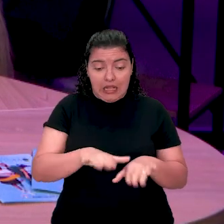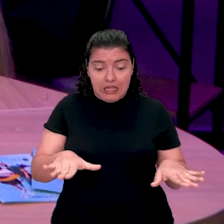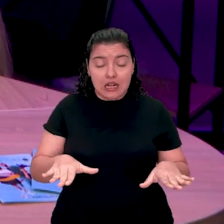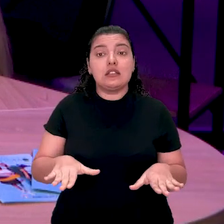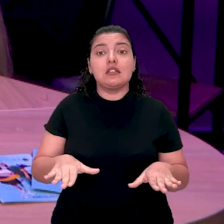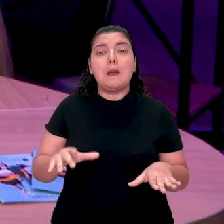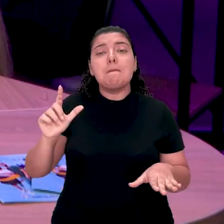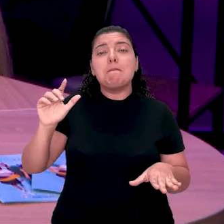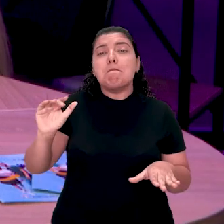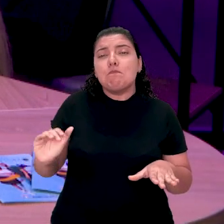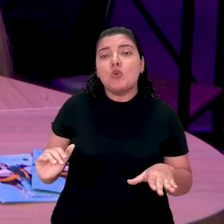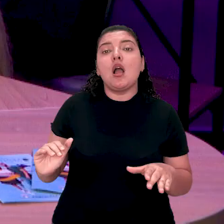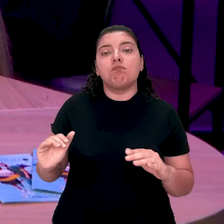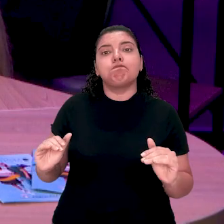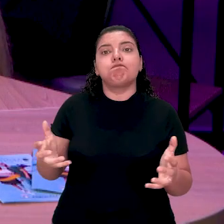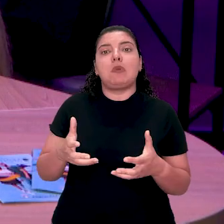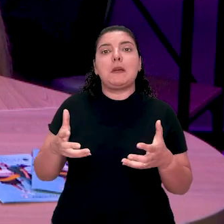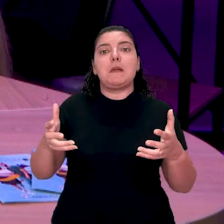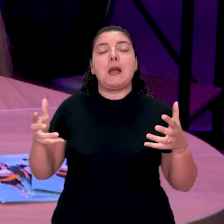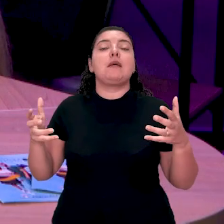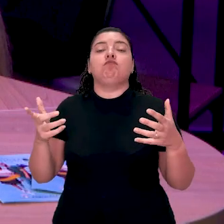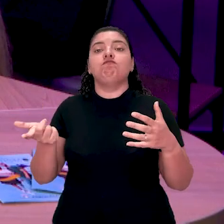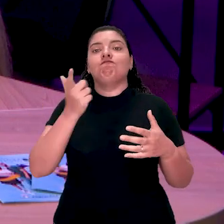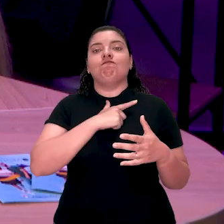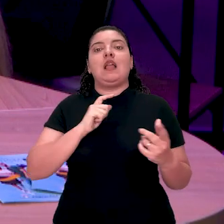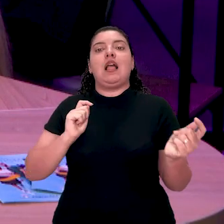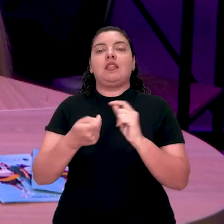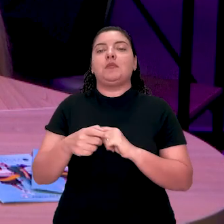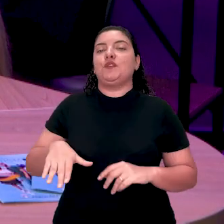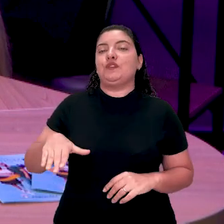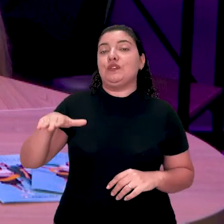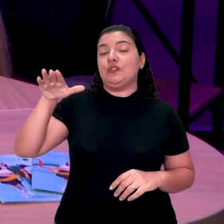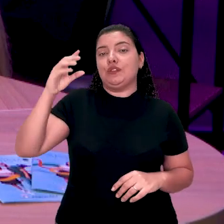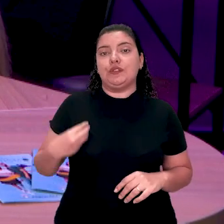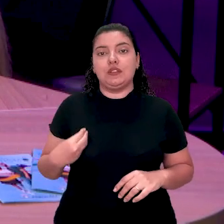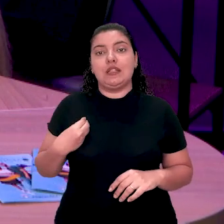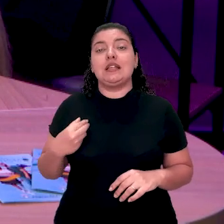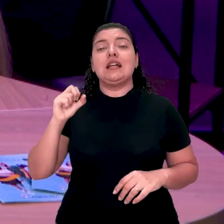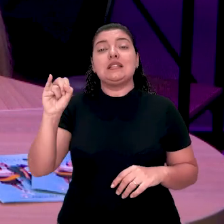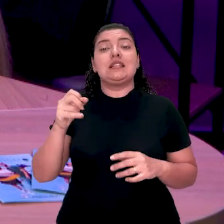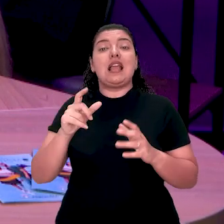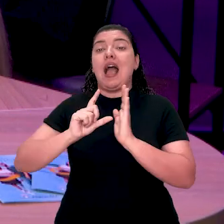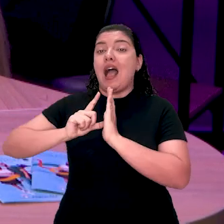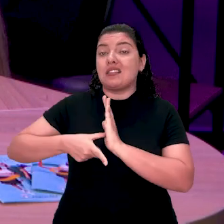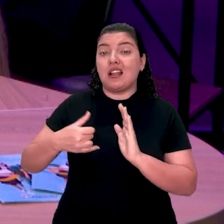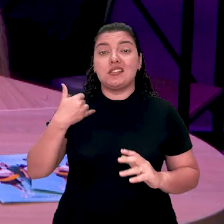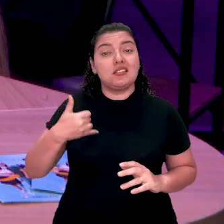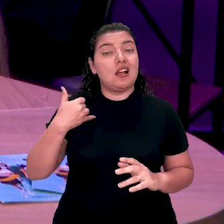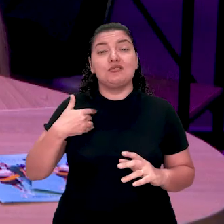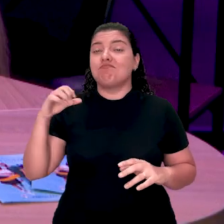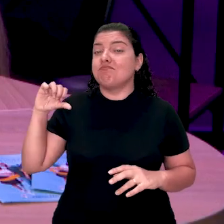maior o resultado, né? Porque você corre atrás do prejuízo e vai conseguindo superar com dinâmicas, com tratamento,